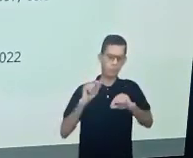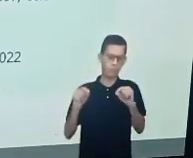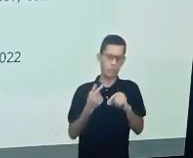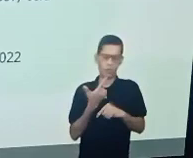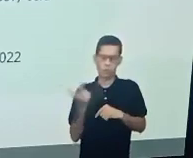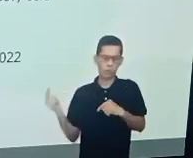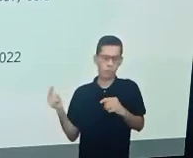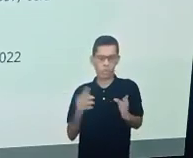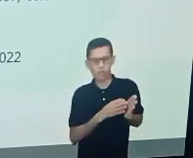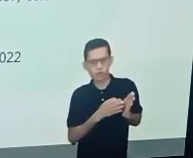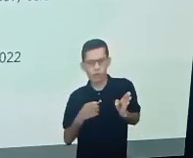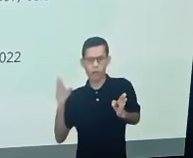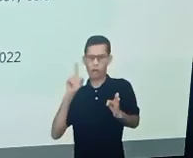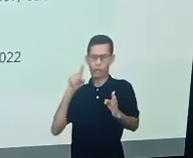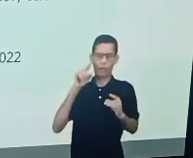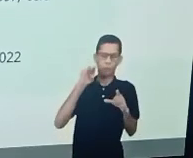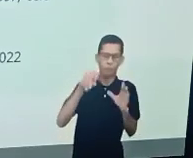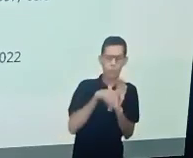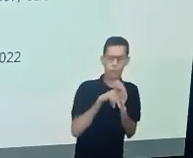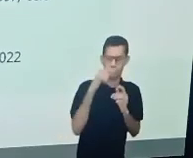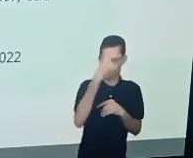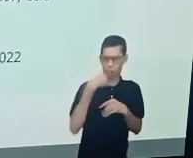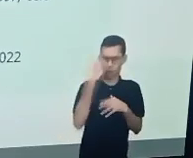tem composição de carga horária. Pode passar.